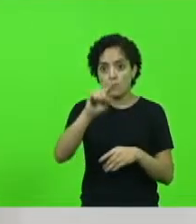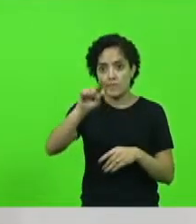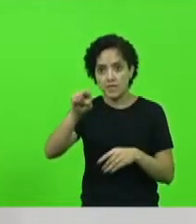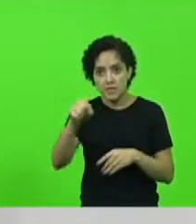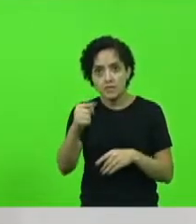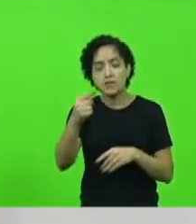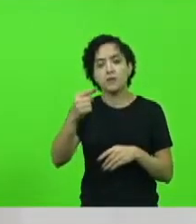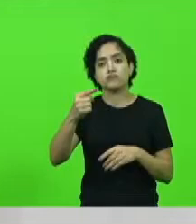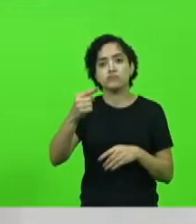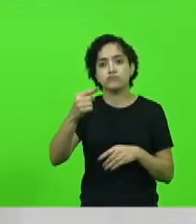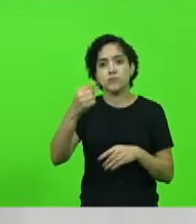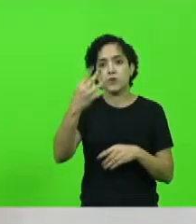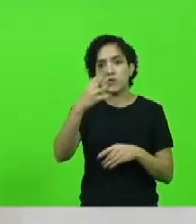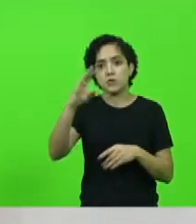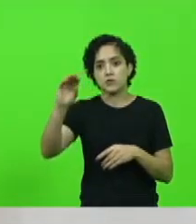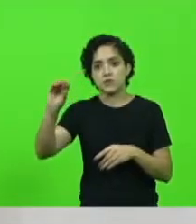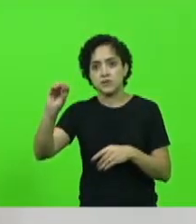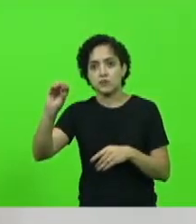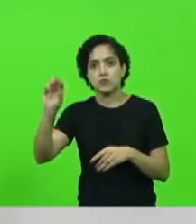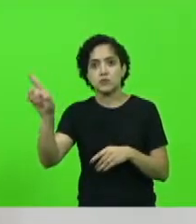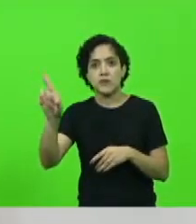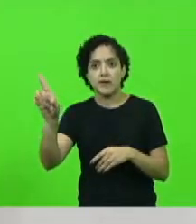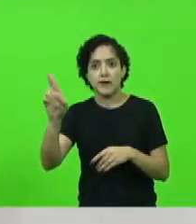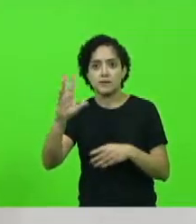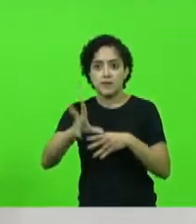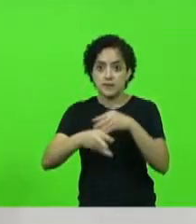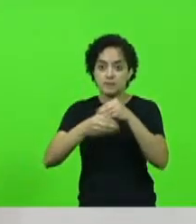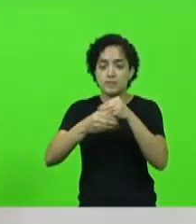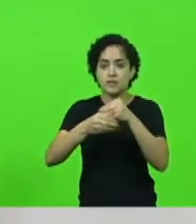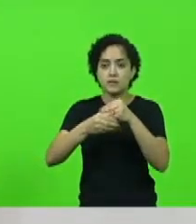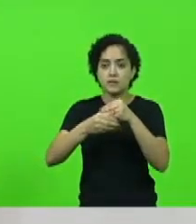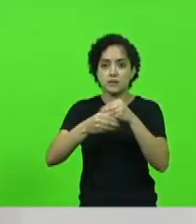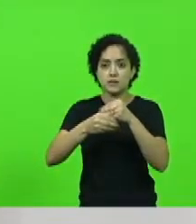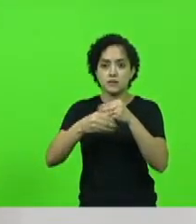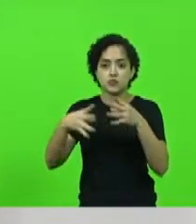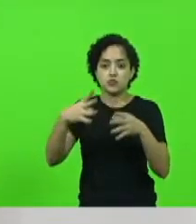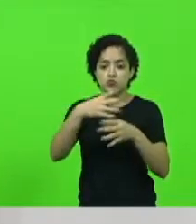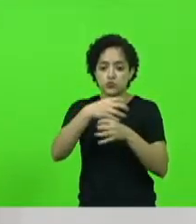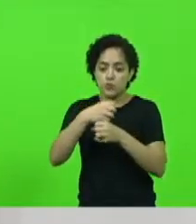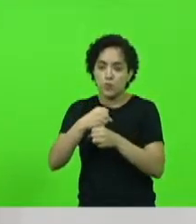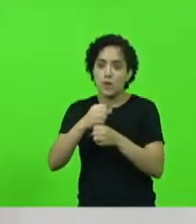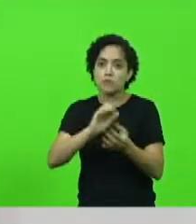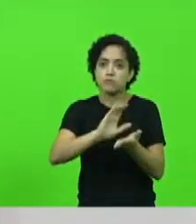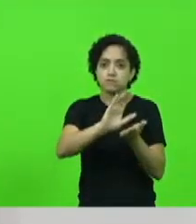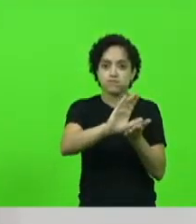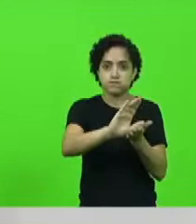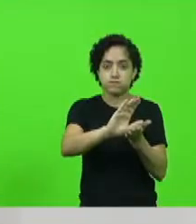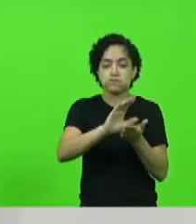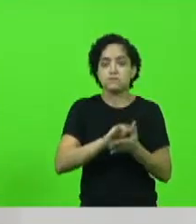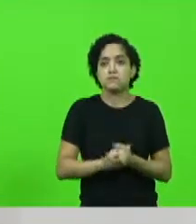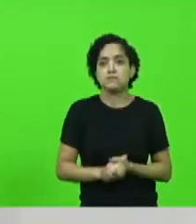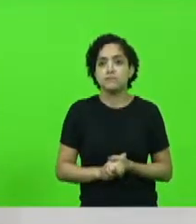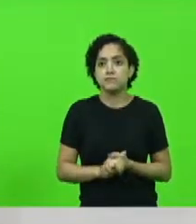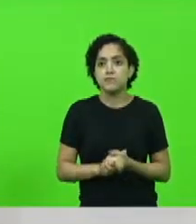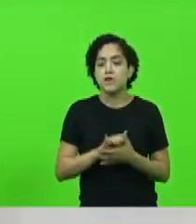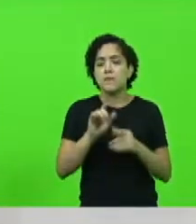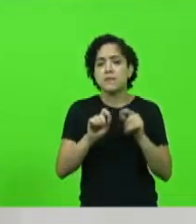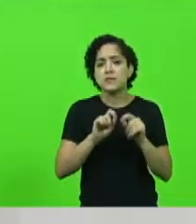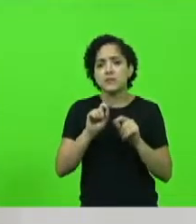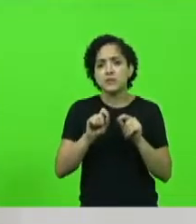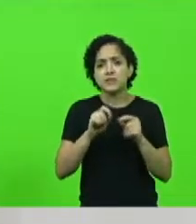R$1.400.000 enviados em emendas. Em emendas. O que, que adianta a